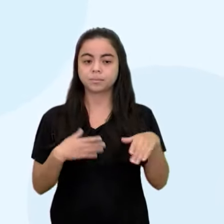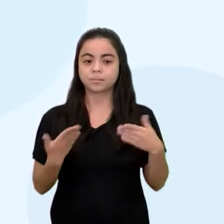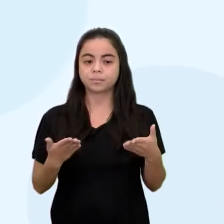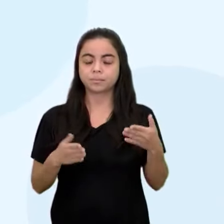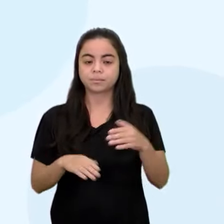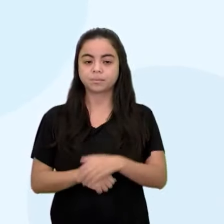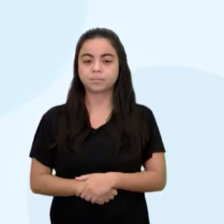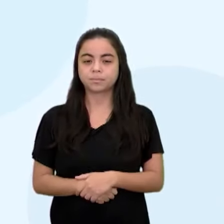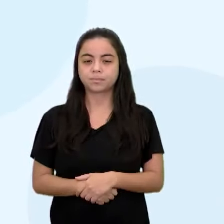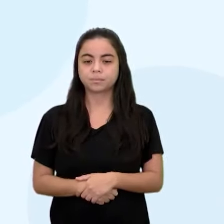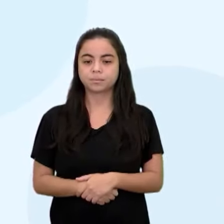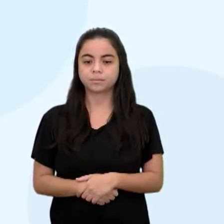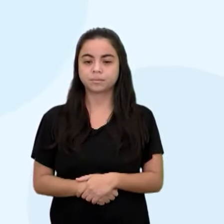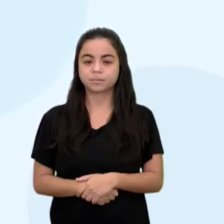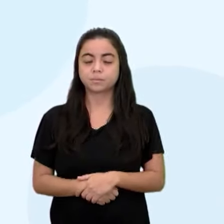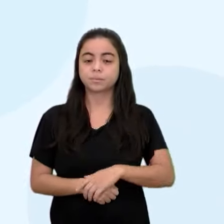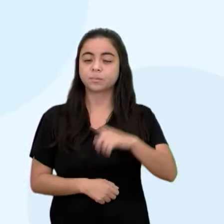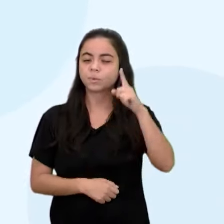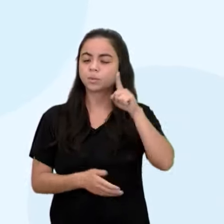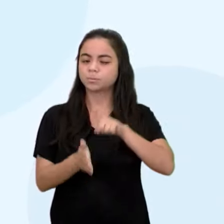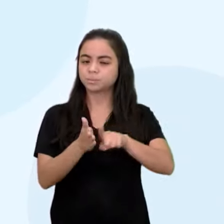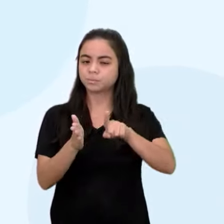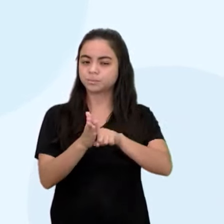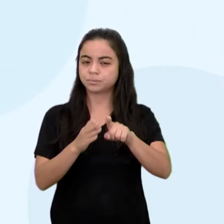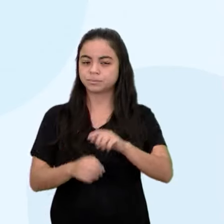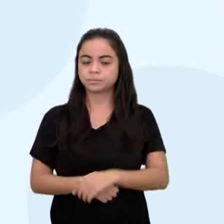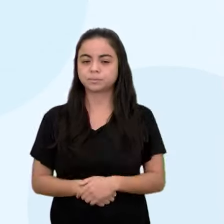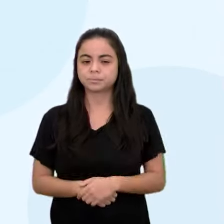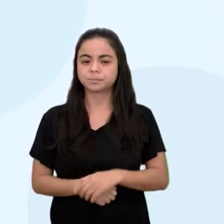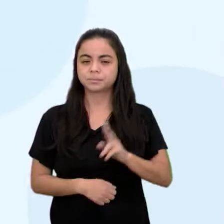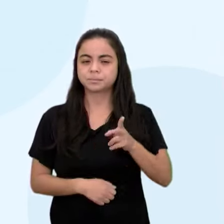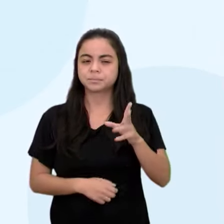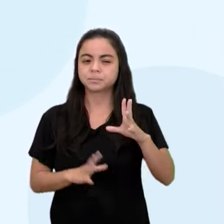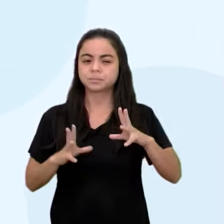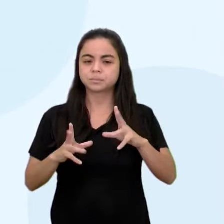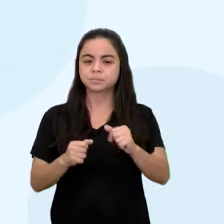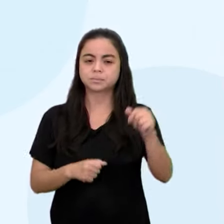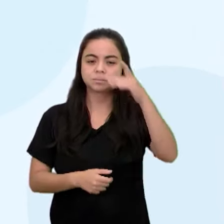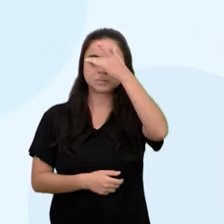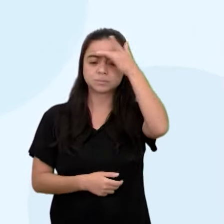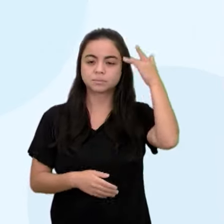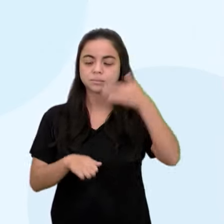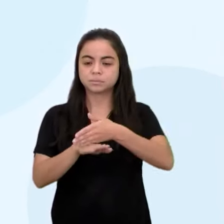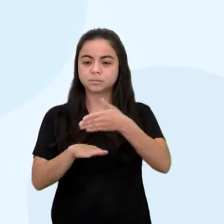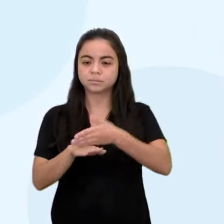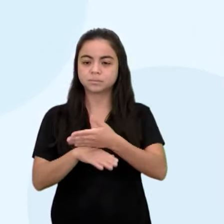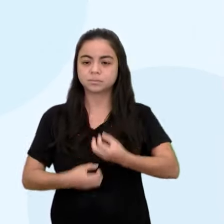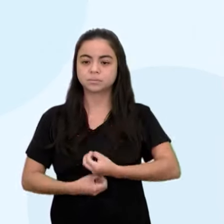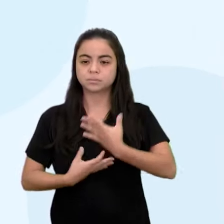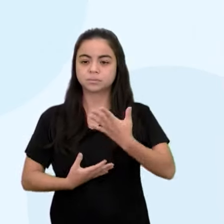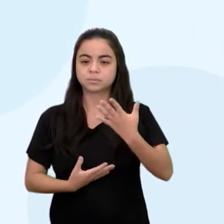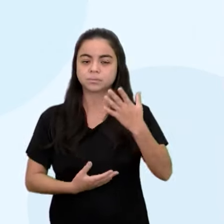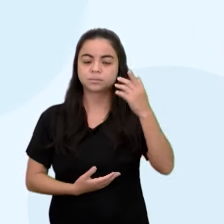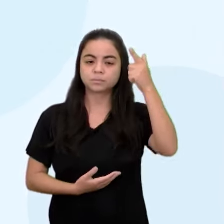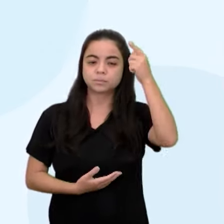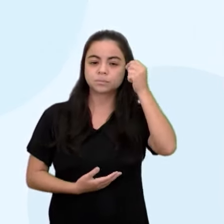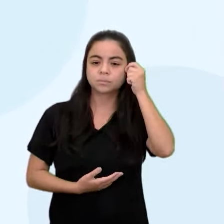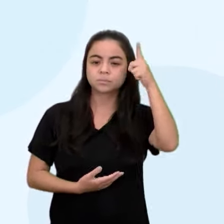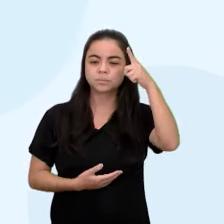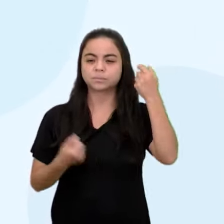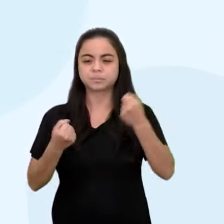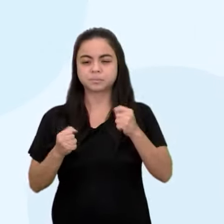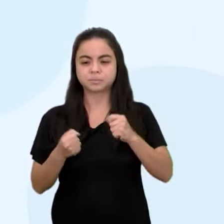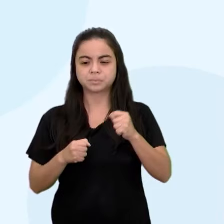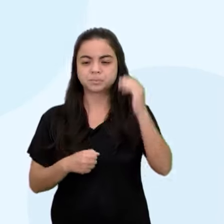para vocês, olha a pergunta. Toda pessoa que participa de uma manifestação cultural, ela precisa saber sobre